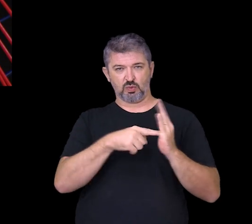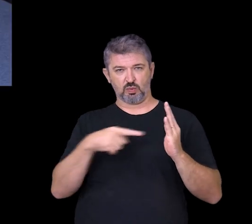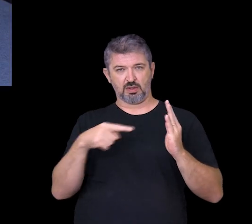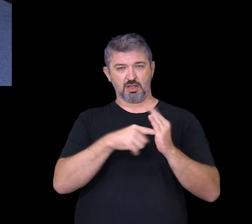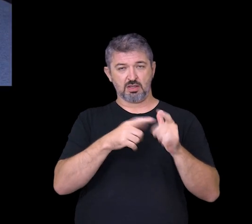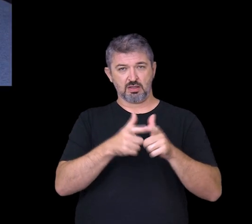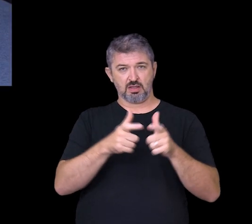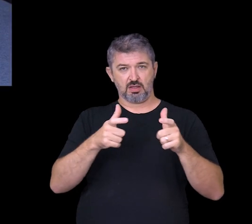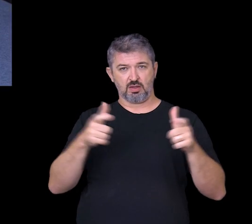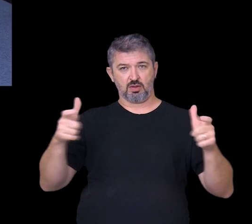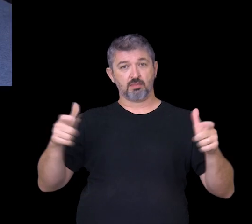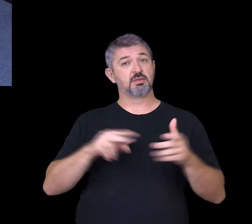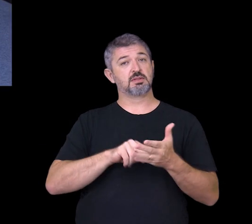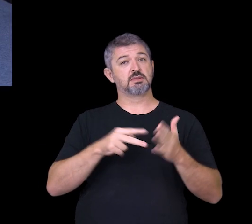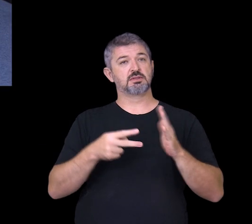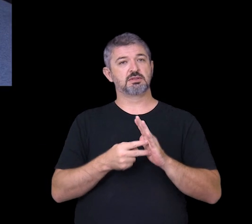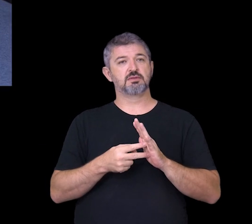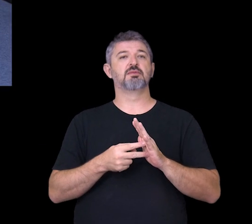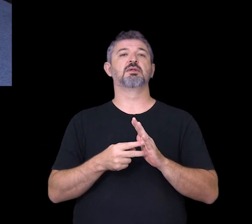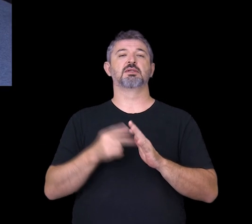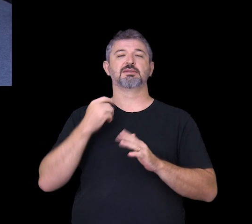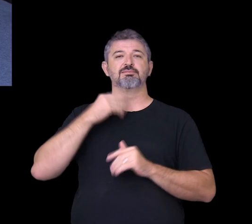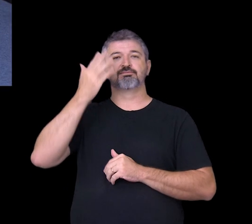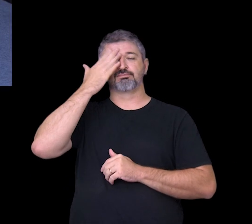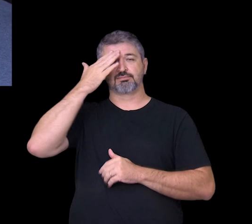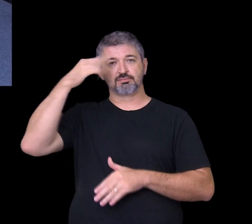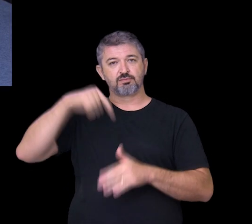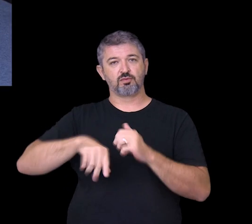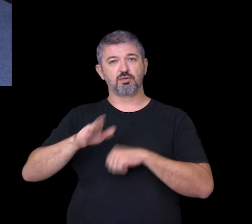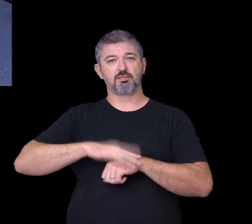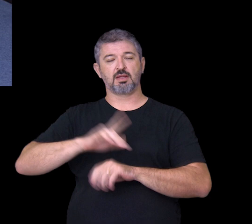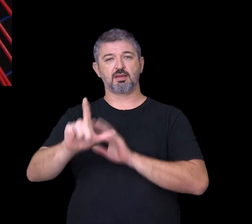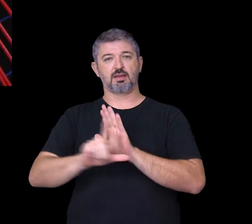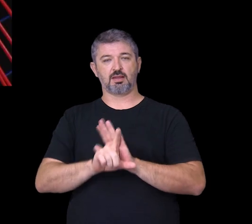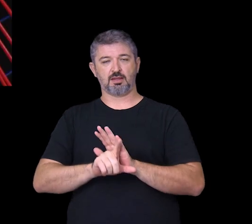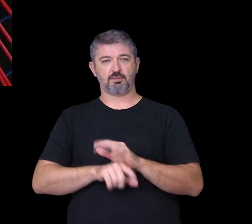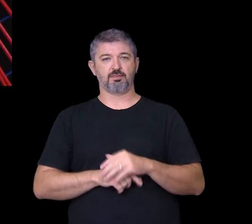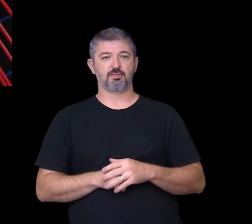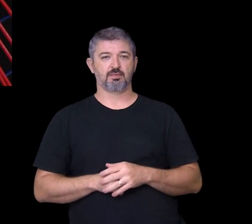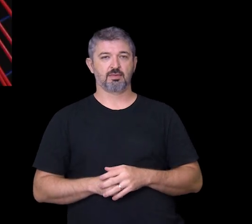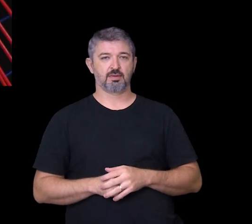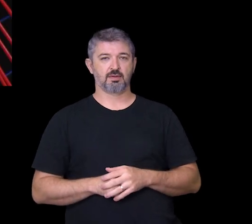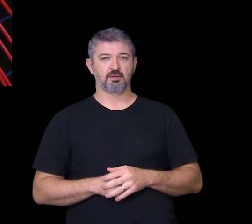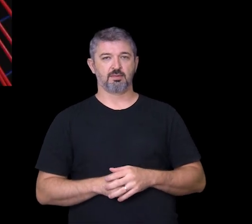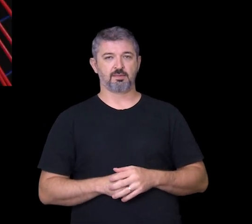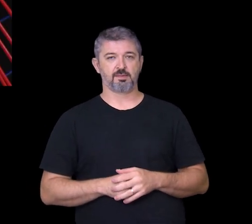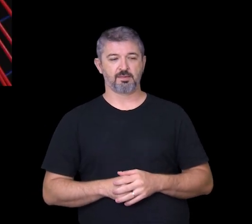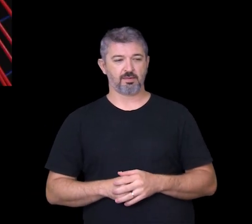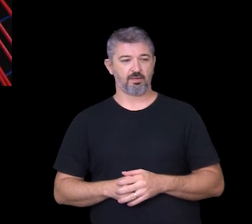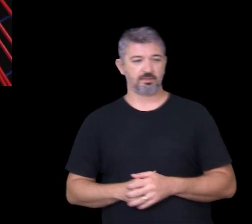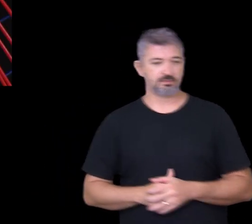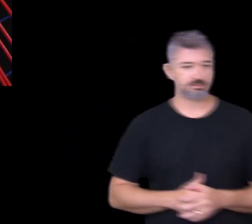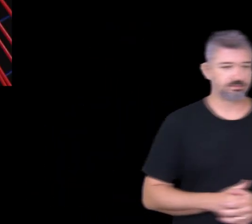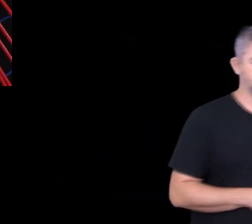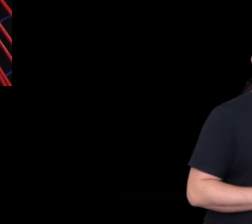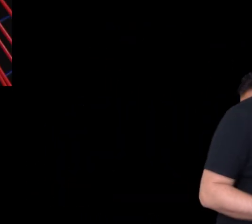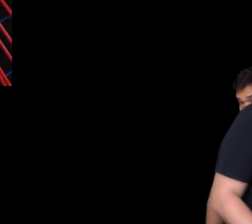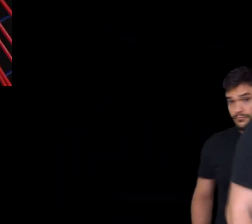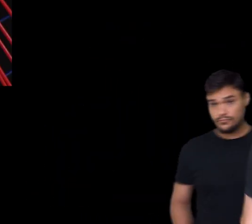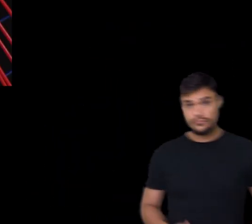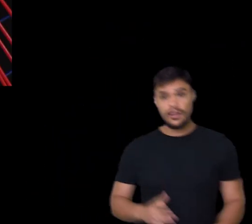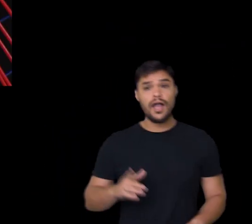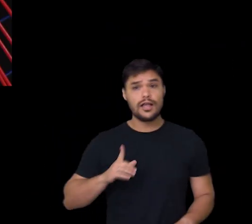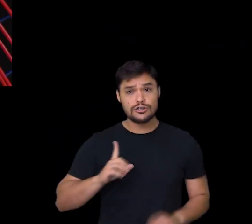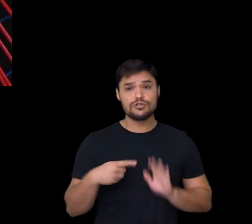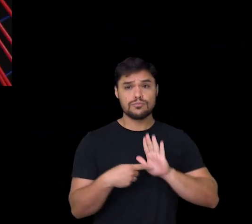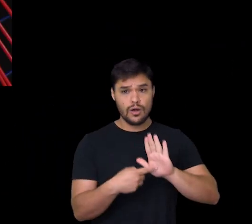das denúncias, significa que você está tomando conhecimento da lei. E segundo, a gente compartilha na rede